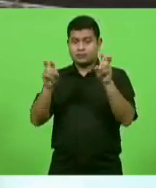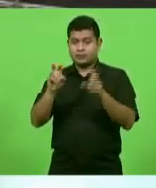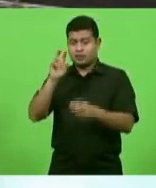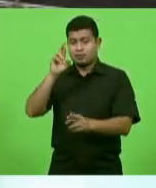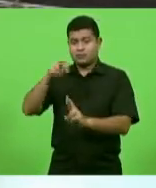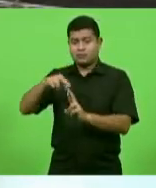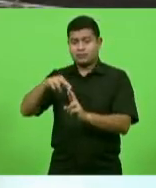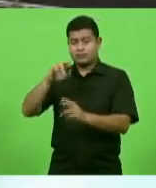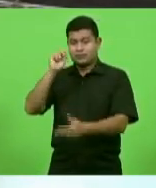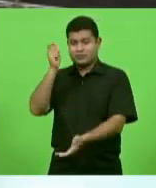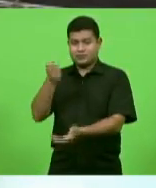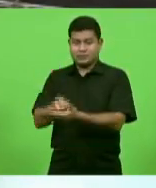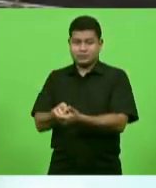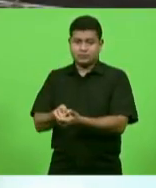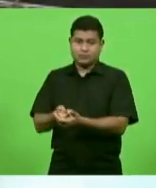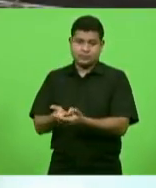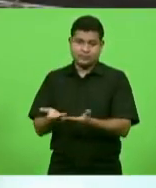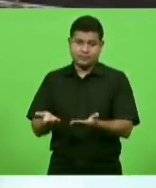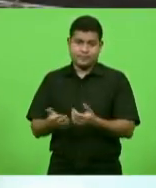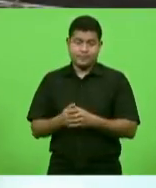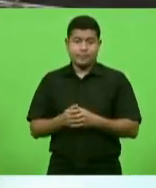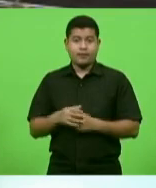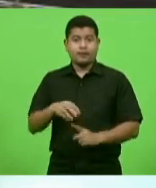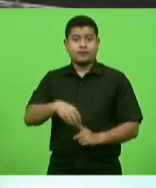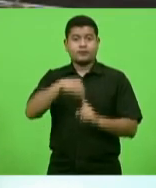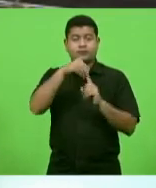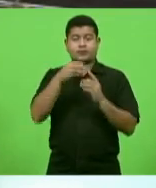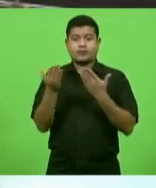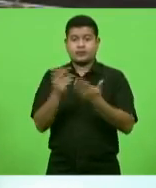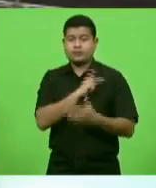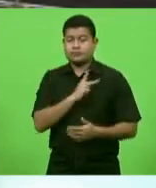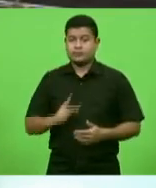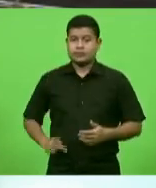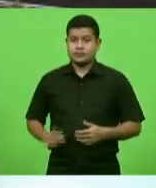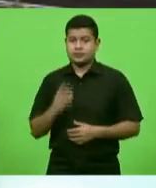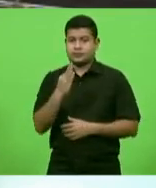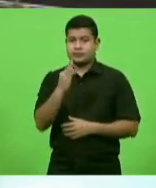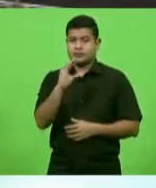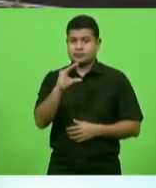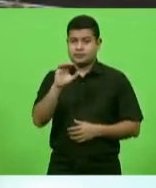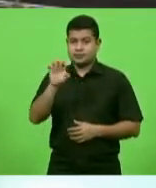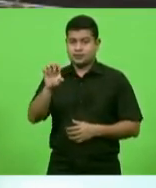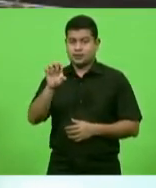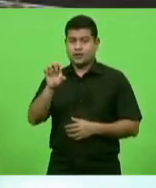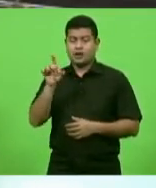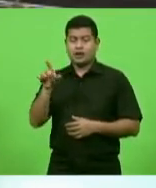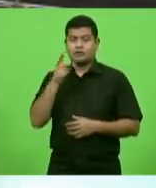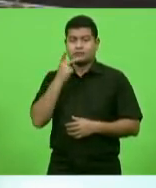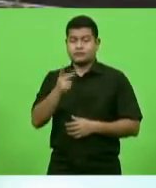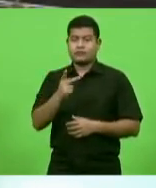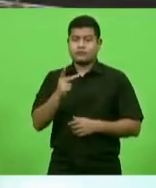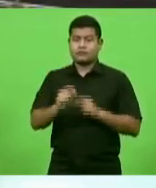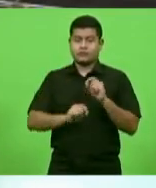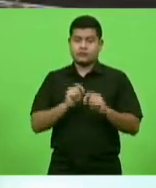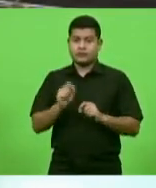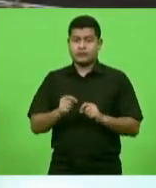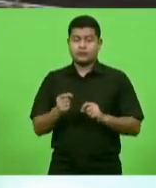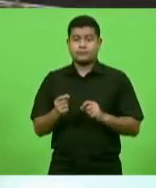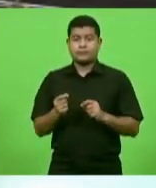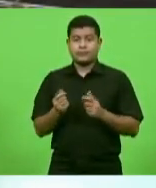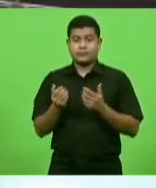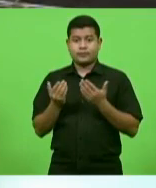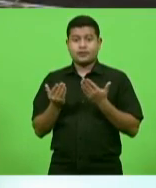nesse ponto dos destaca-se que o presidente tribunal de contas afirmou em seu depoimento que Embora